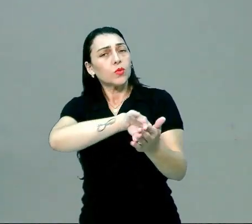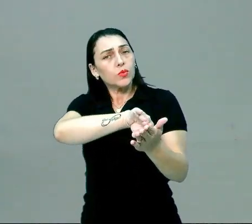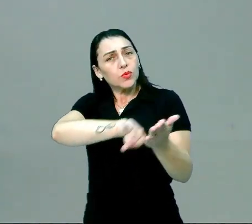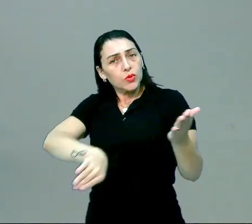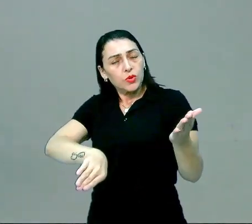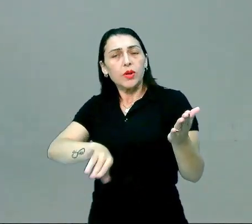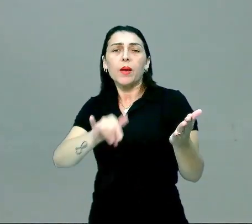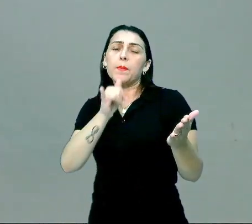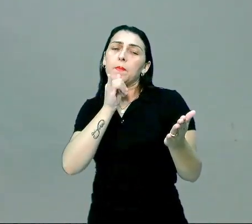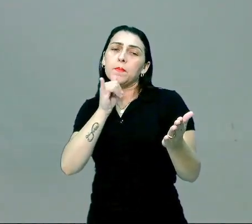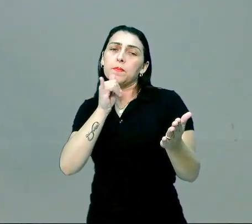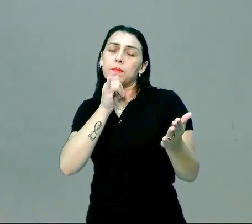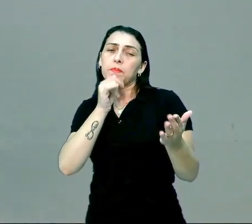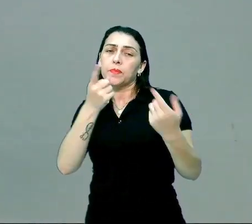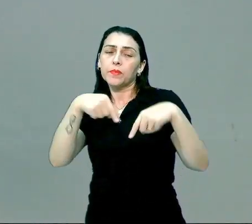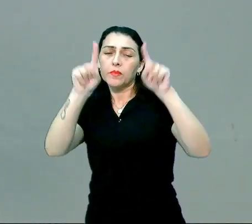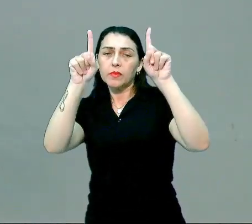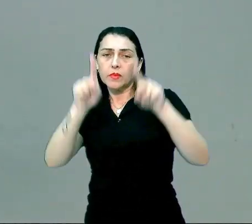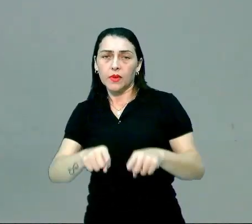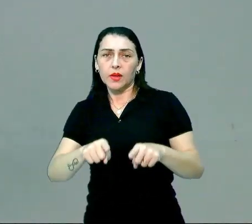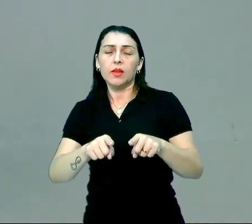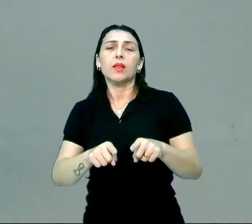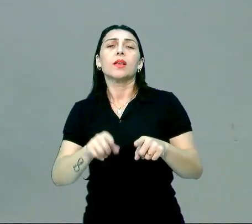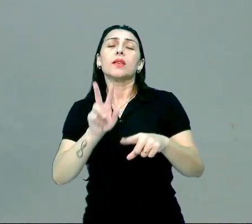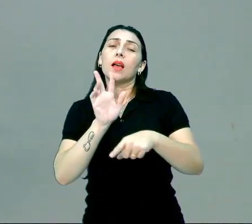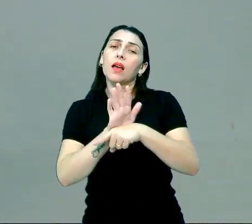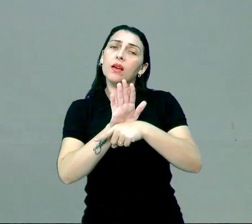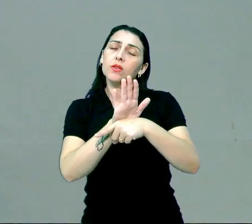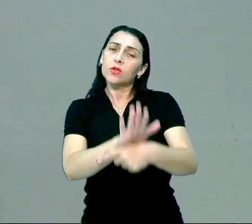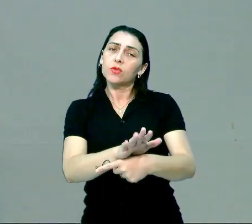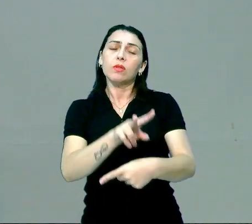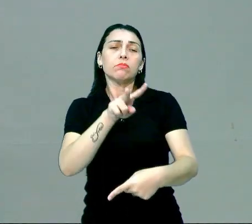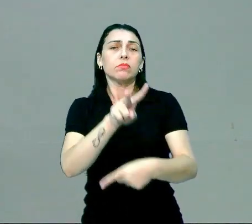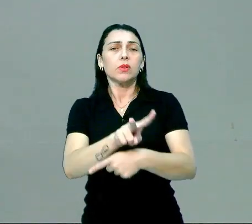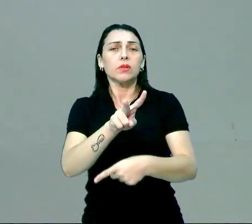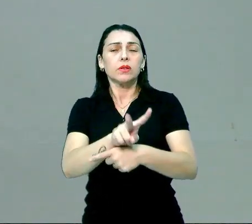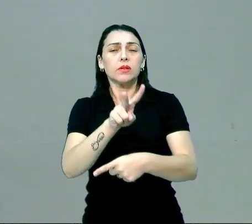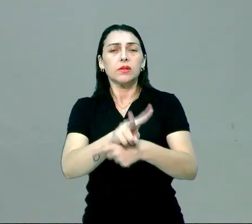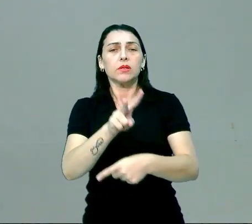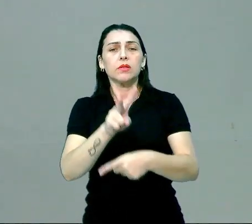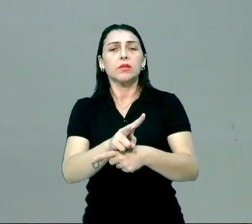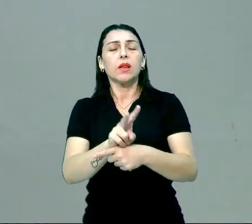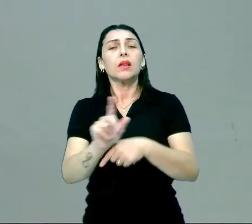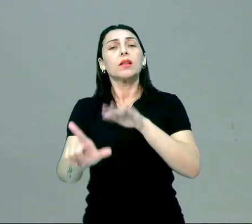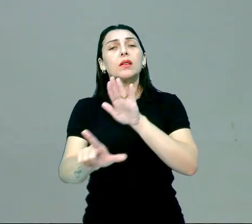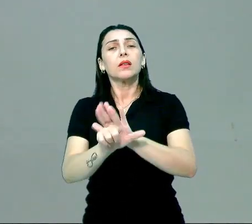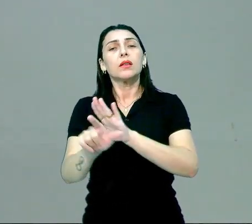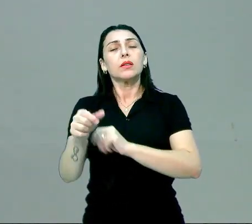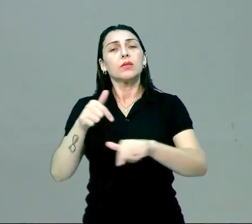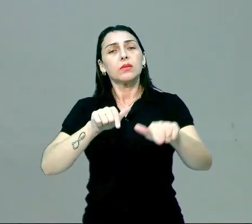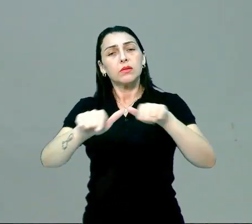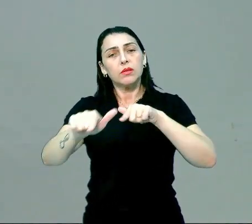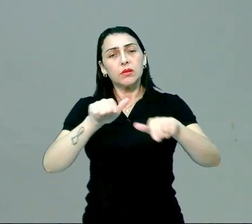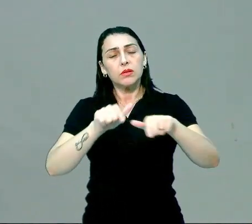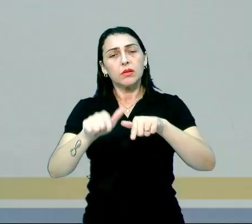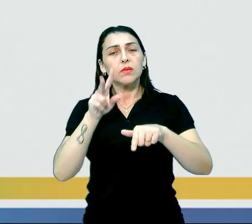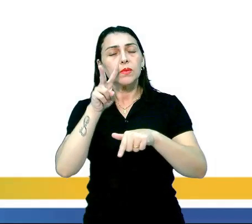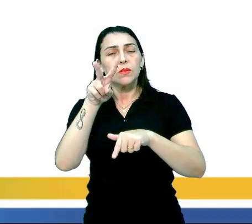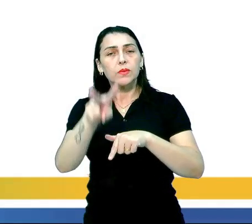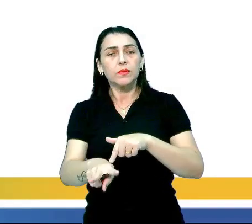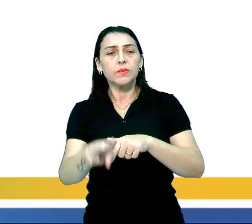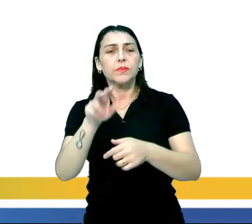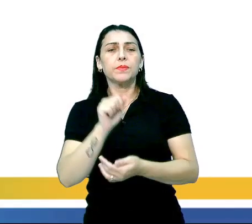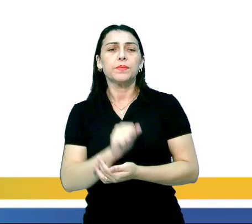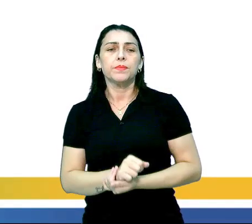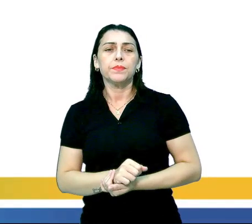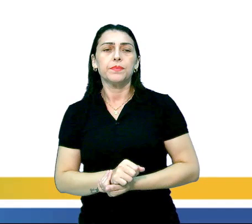tirar, digamos assim, o trabalhador dessa cobertura protetiva das leis do trabalho. Vamos para o enunciado